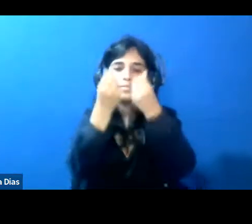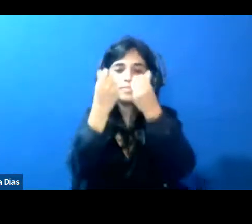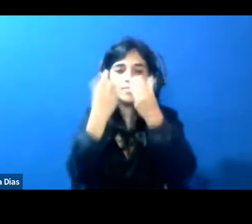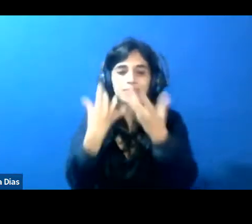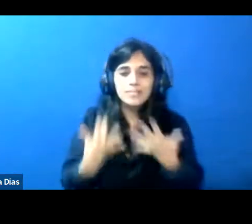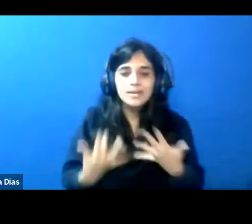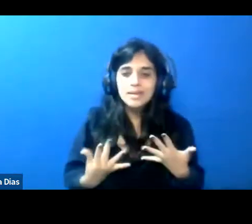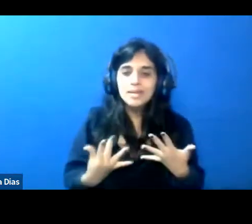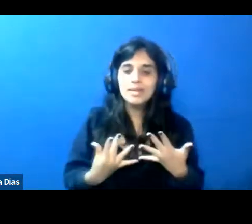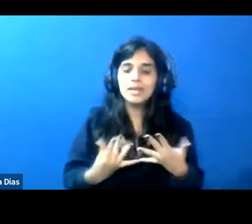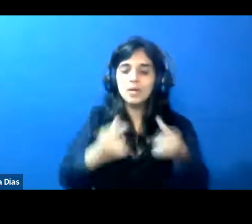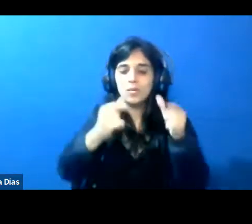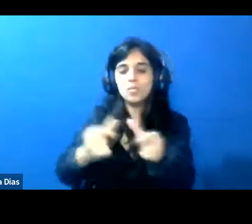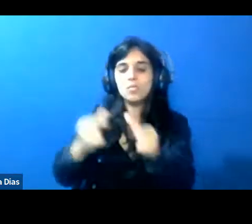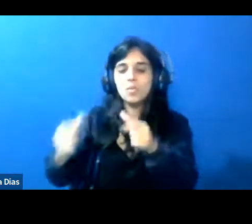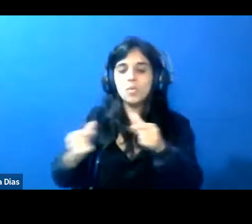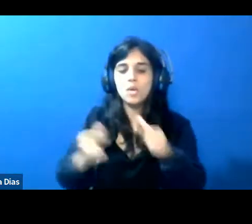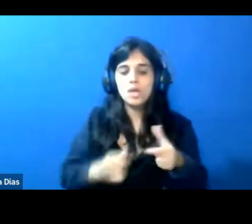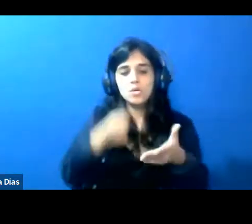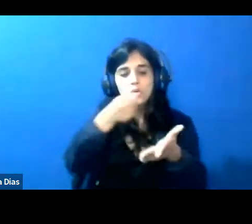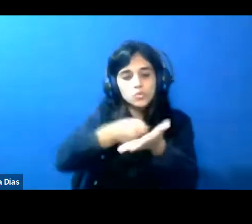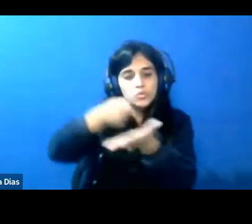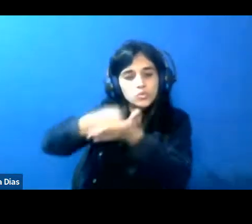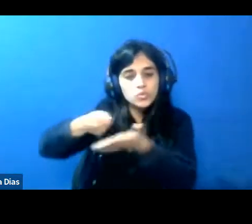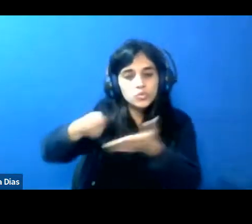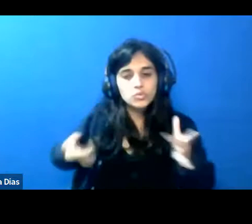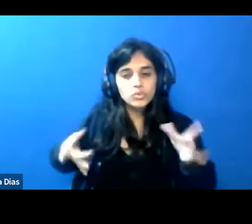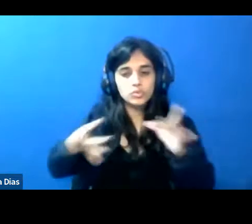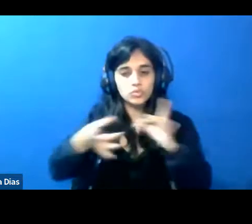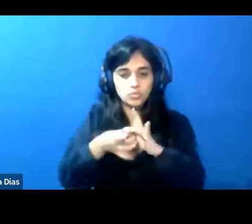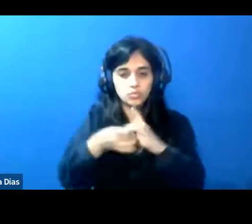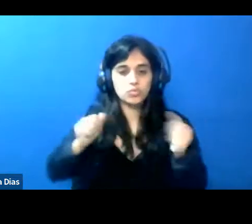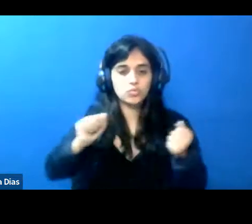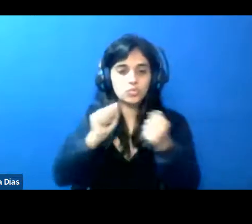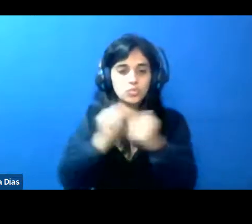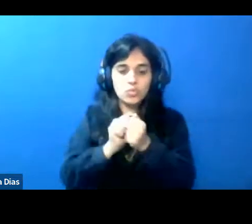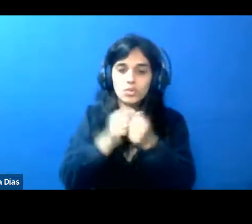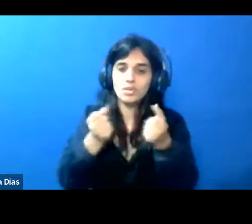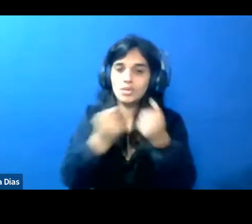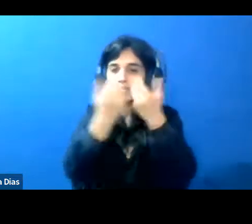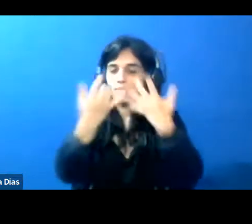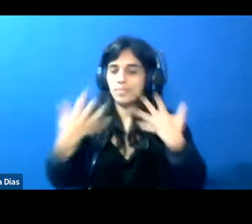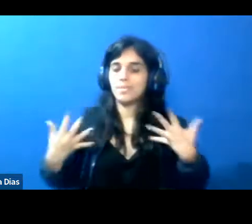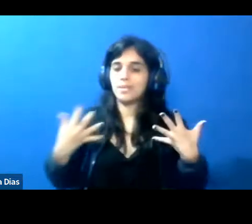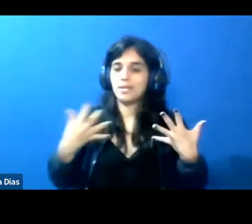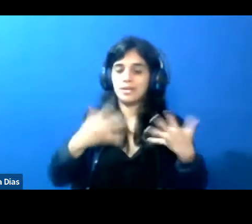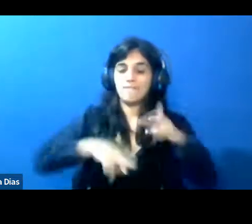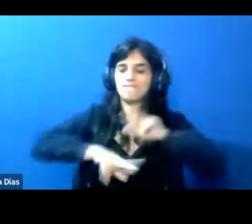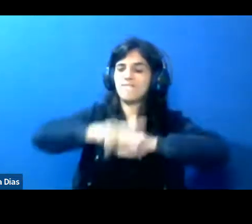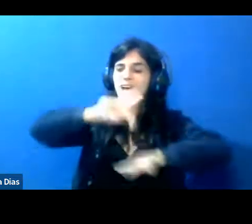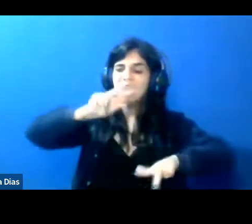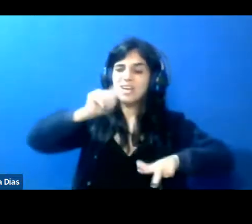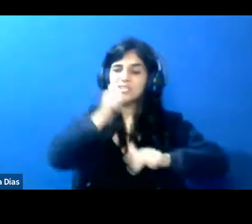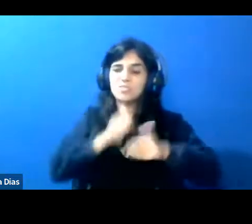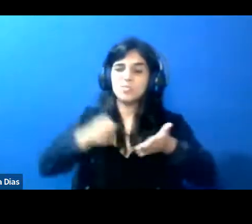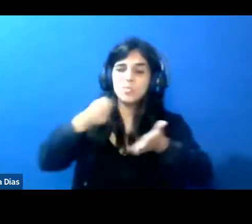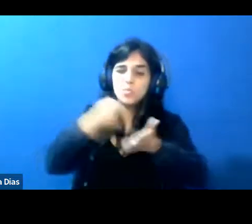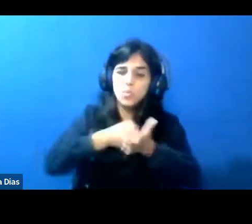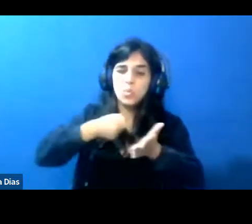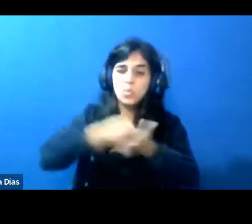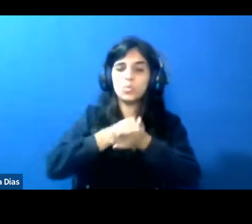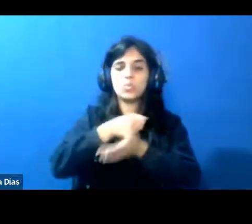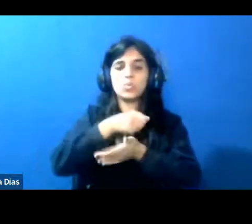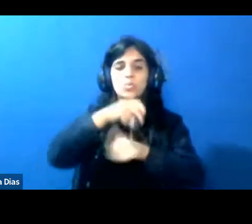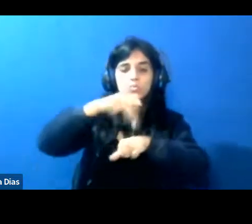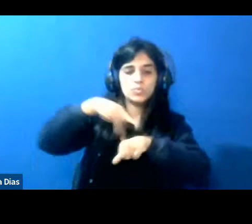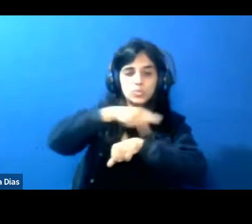de lutas que estão juntas e que representam uma grande diversidade de mulheres lutadoras desse país, dessa América Latina